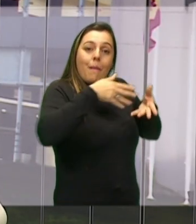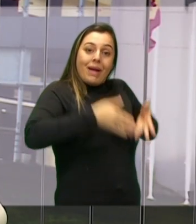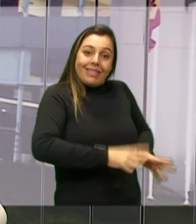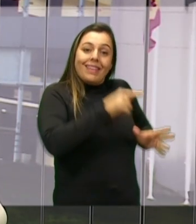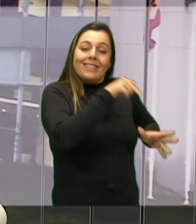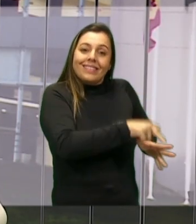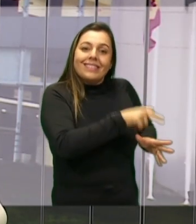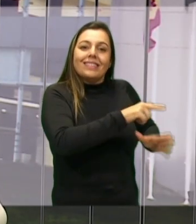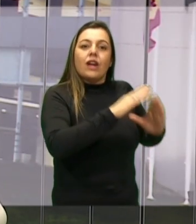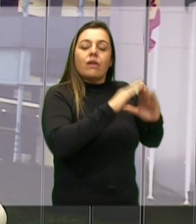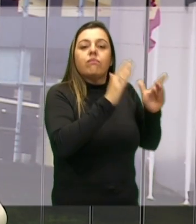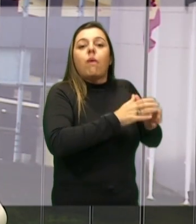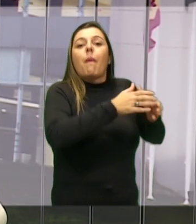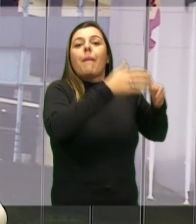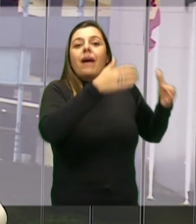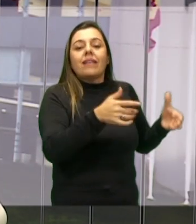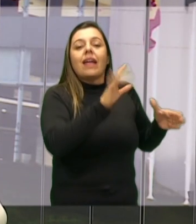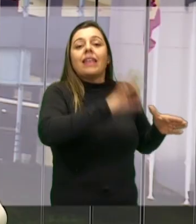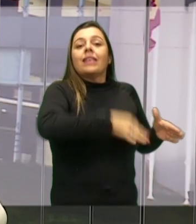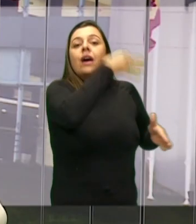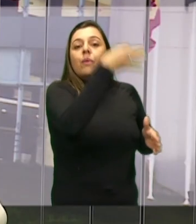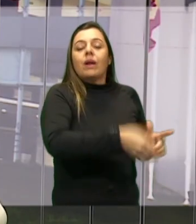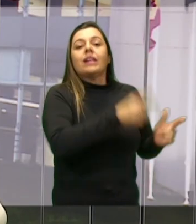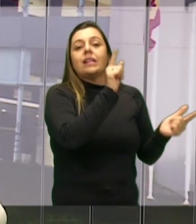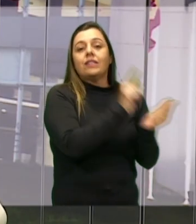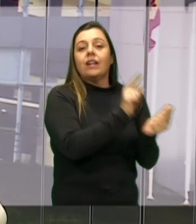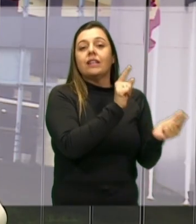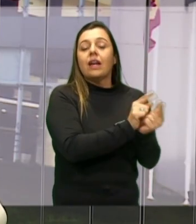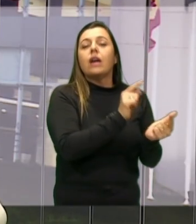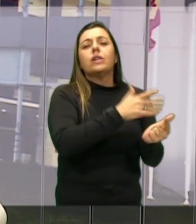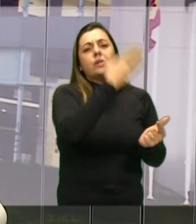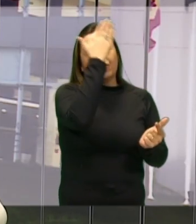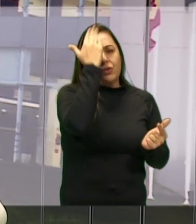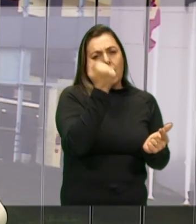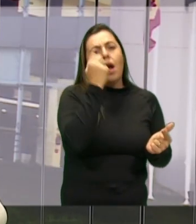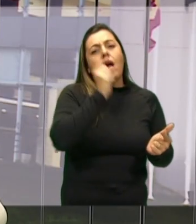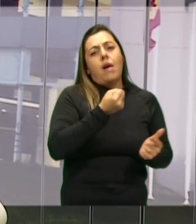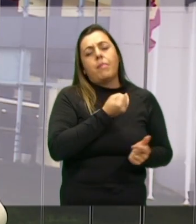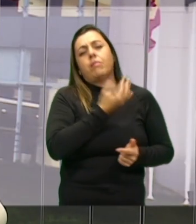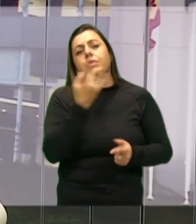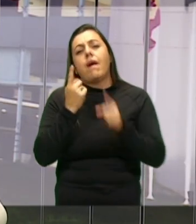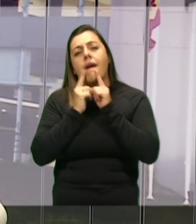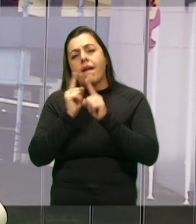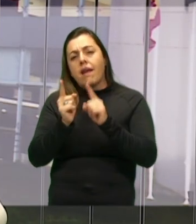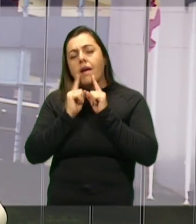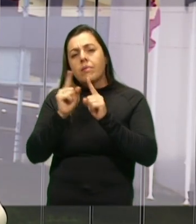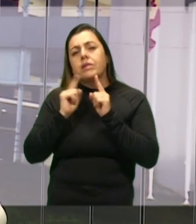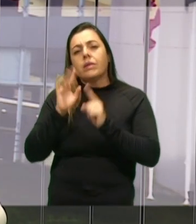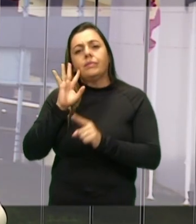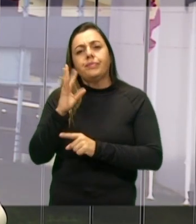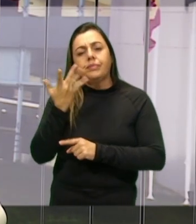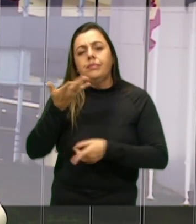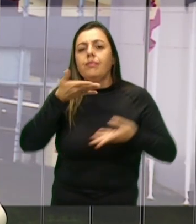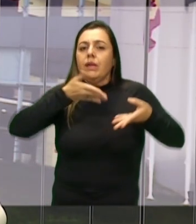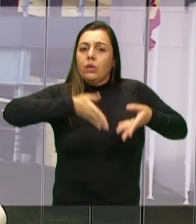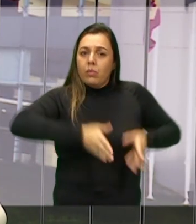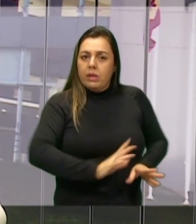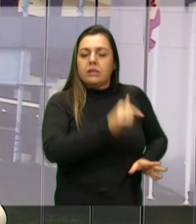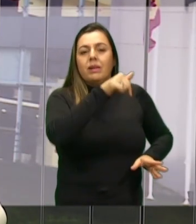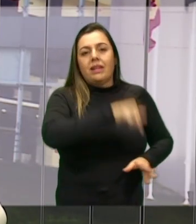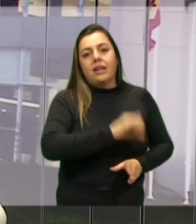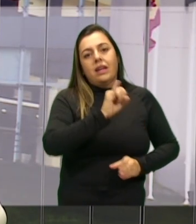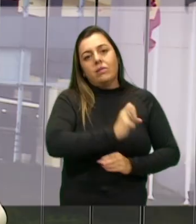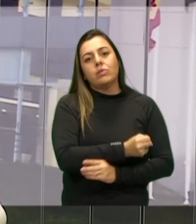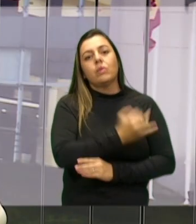aqui em Itajaí, nós vamos crescer muito na qualidade desse atendimento. A gente sabe das inúmeras reclamações que tem nessa situação do parto aqui em Itajaí.